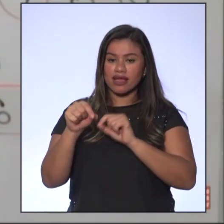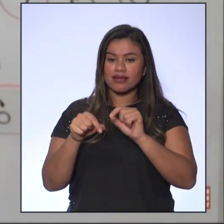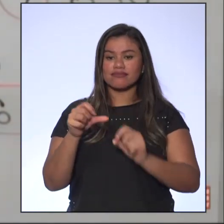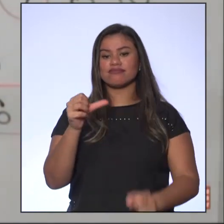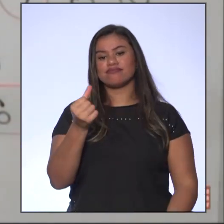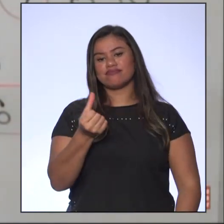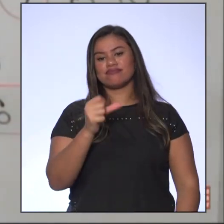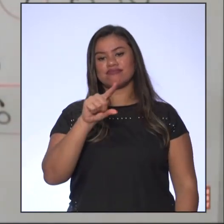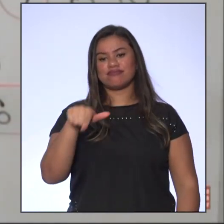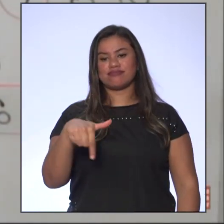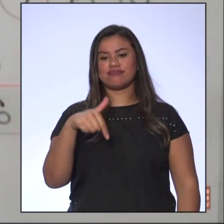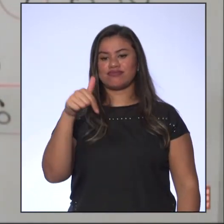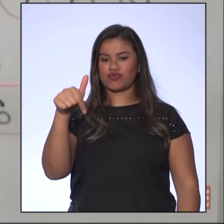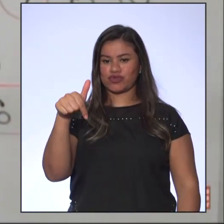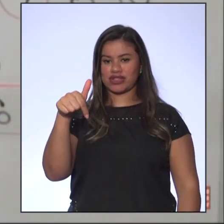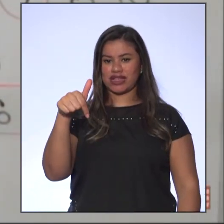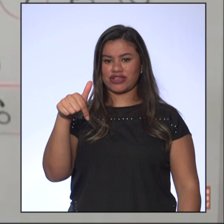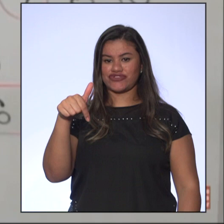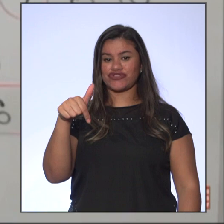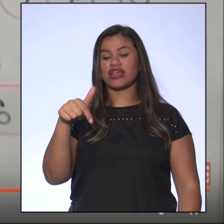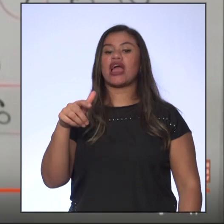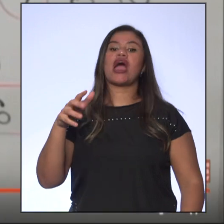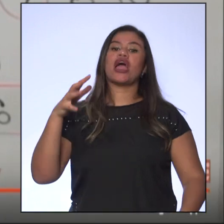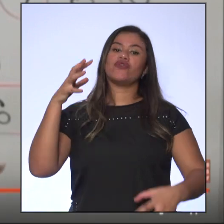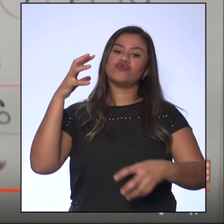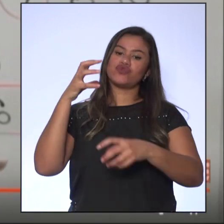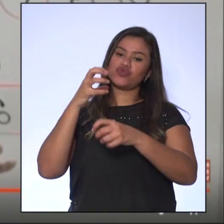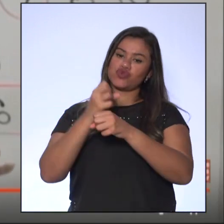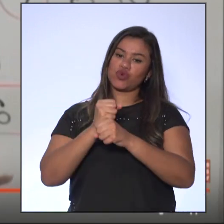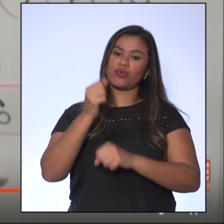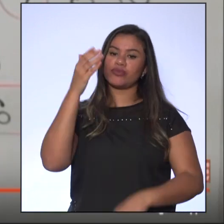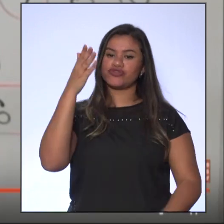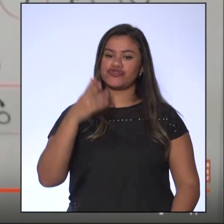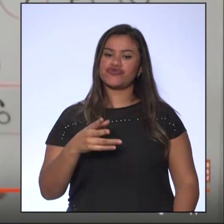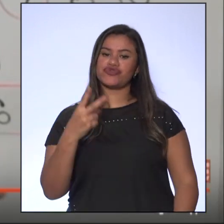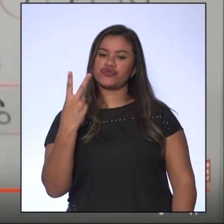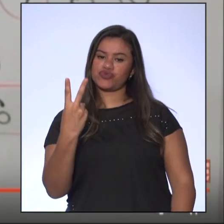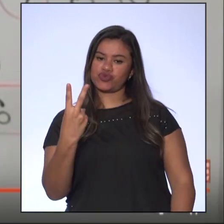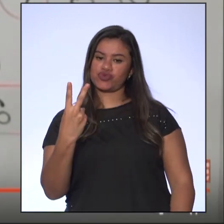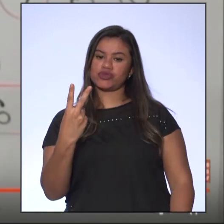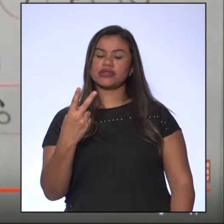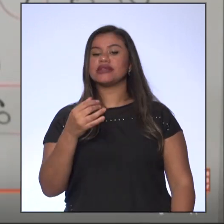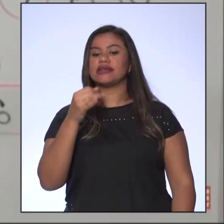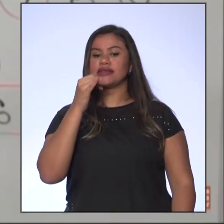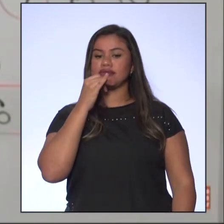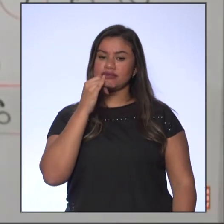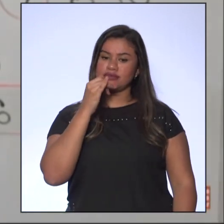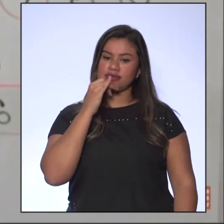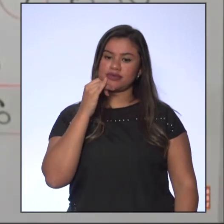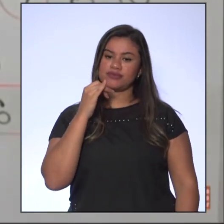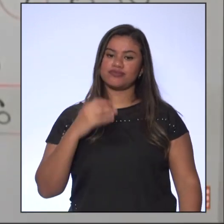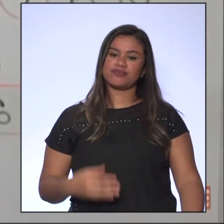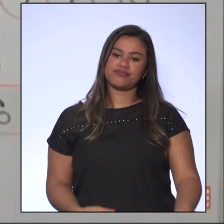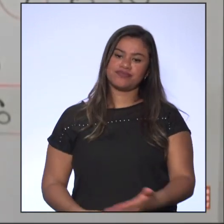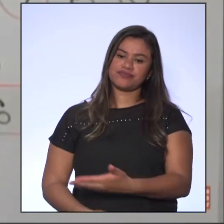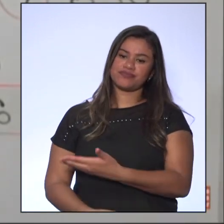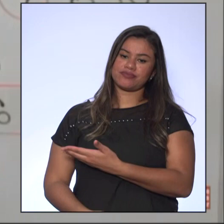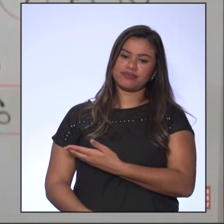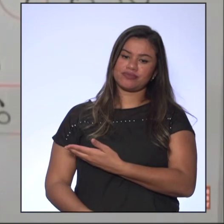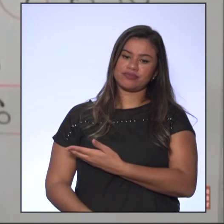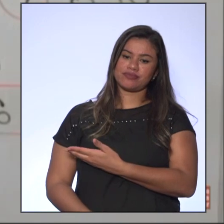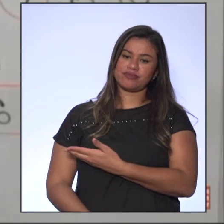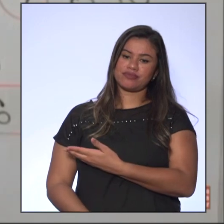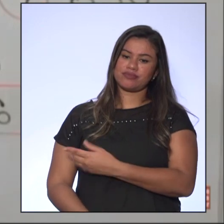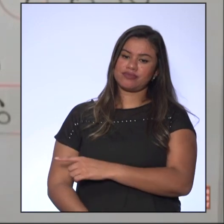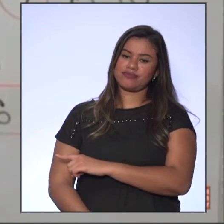vai somar e vai dividir por 2. 6 mais 7 dividido por 2. Então,